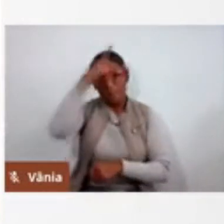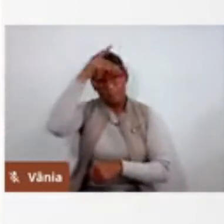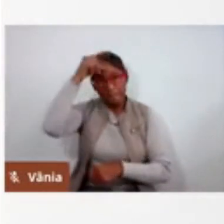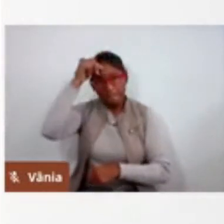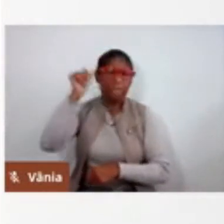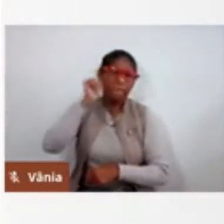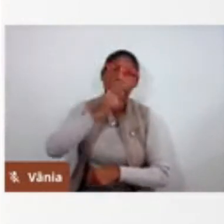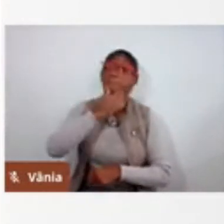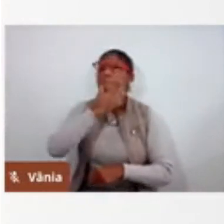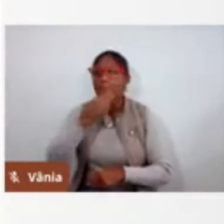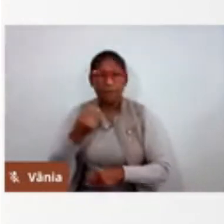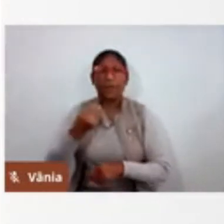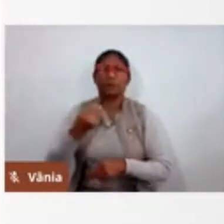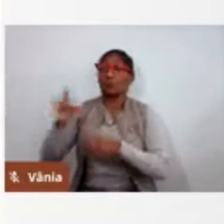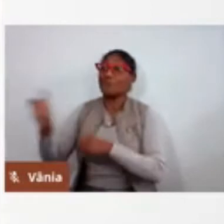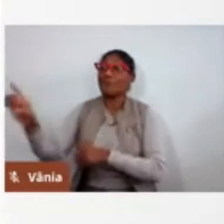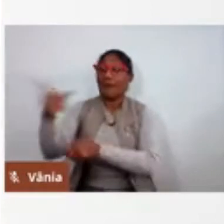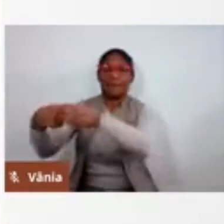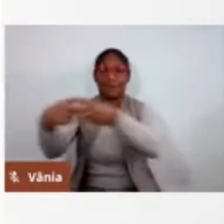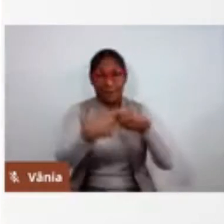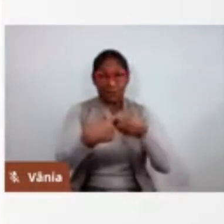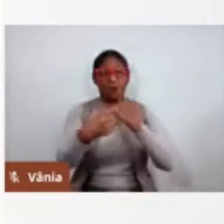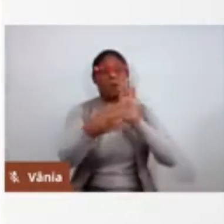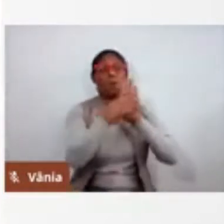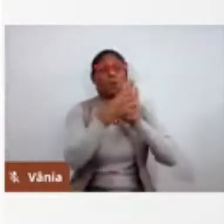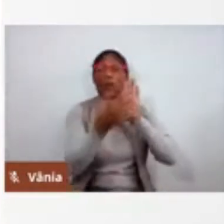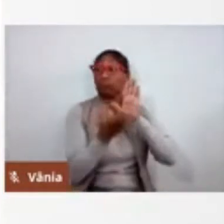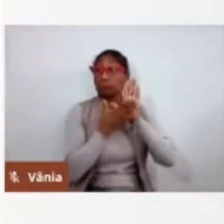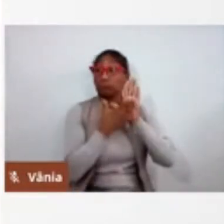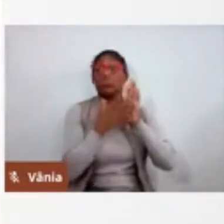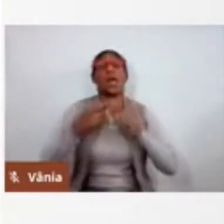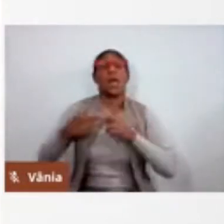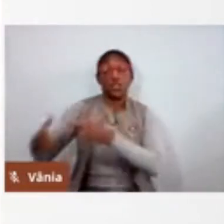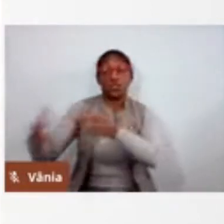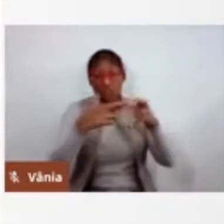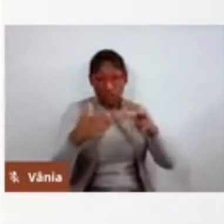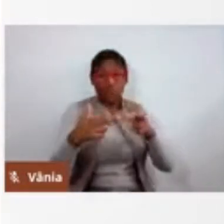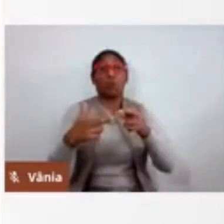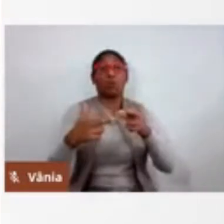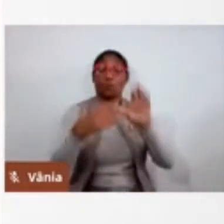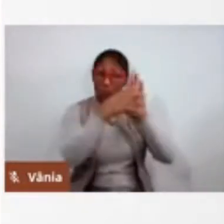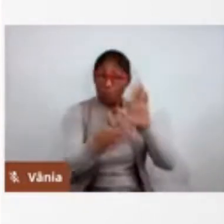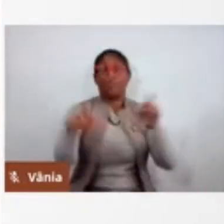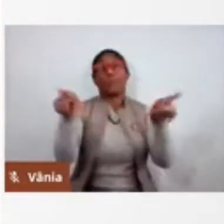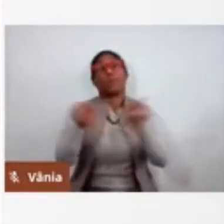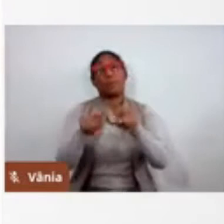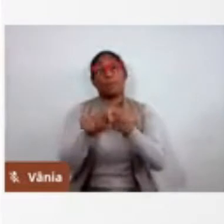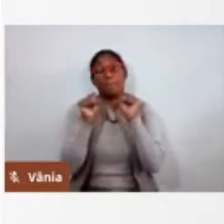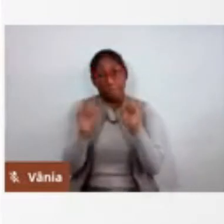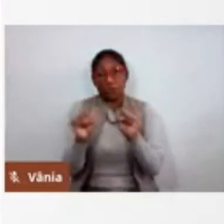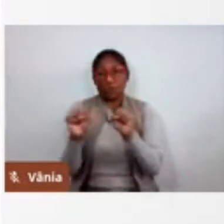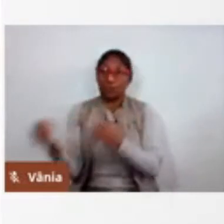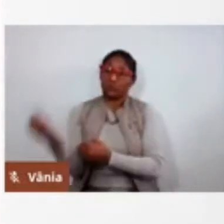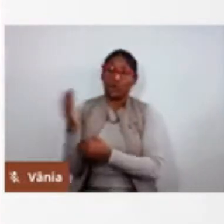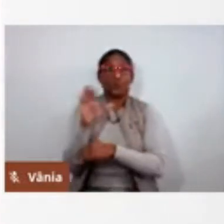para avançarmos no sentido de termos um modelo em que as regiões participem ativamente e possam nos fazer ajudar a cumprir